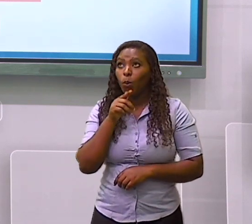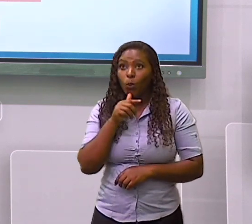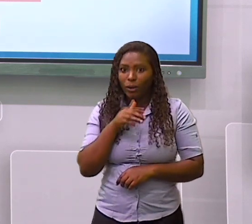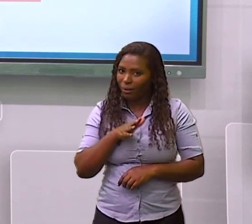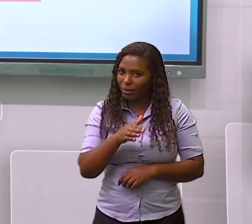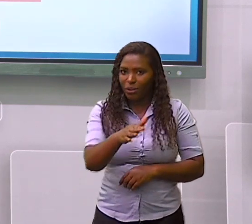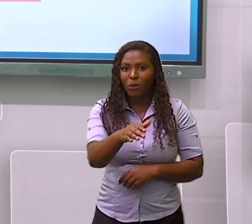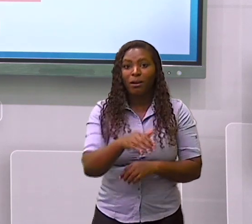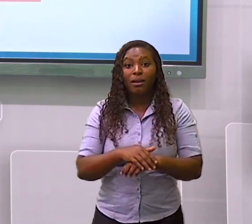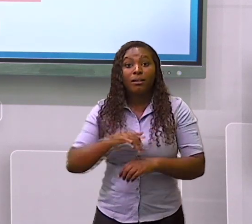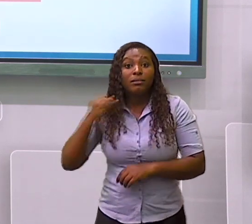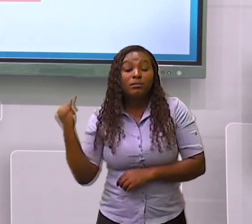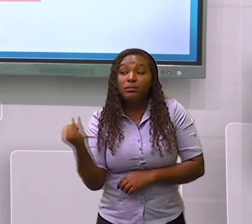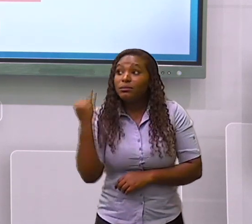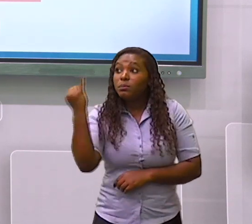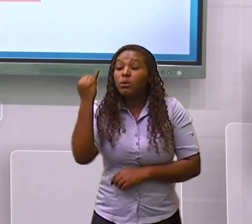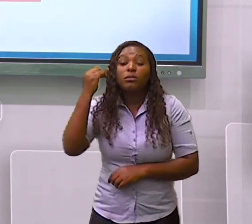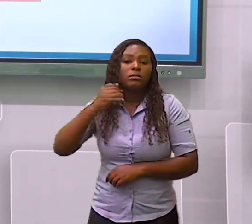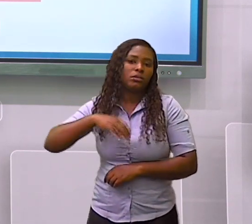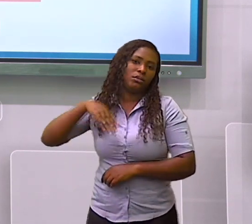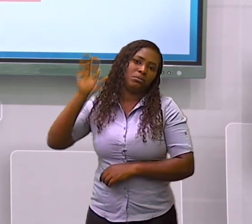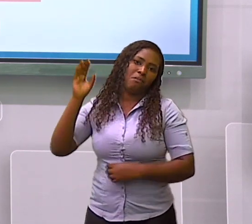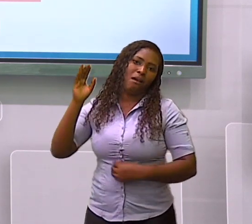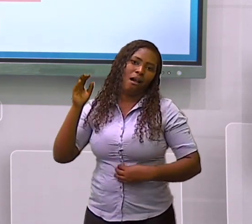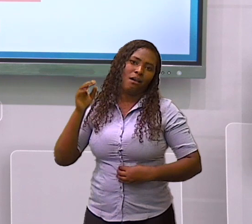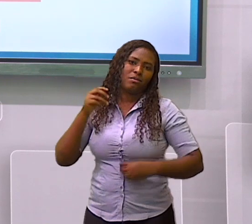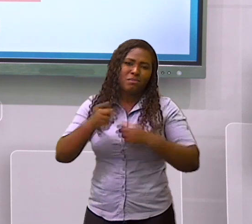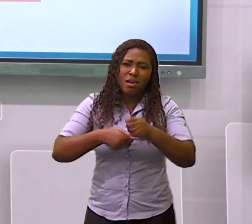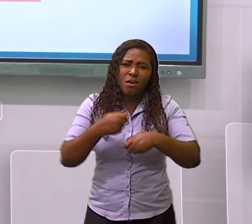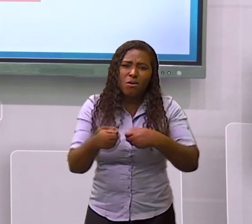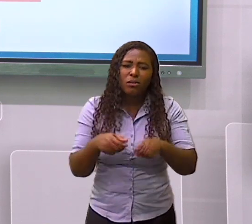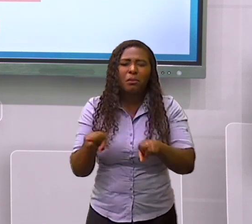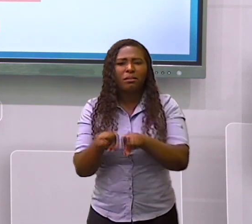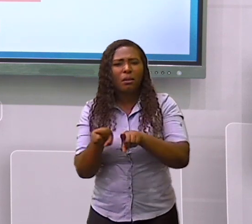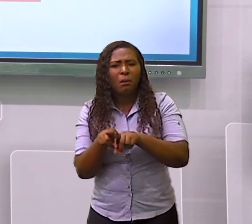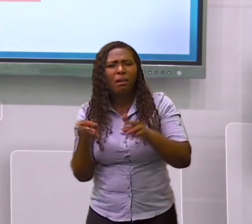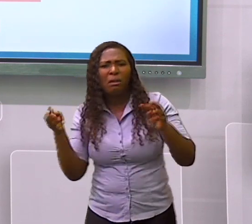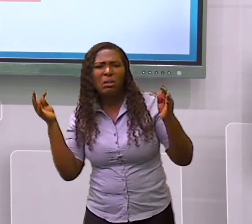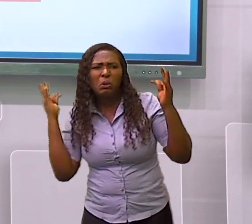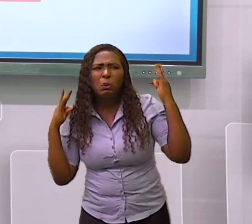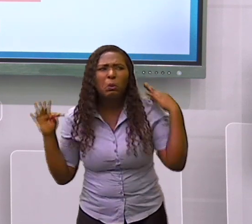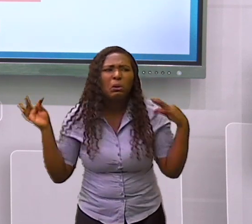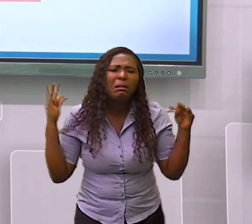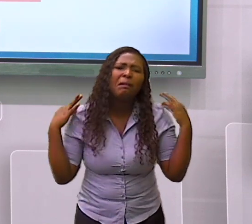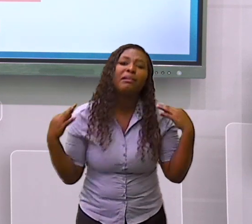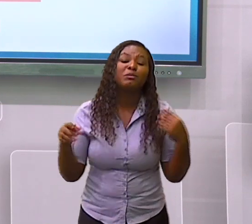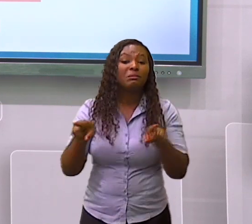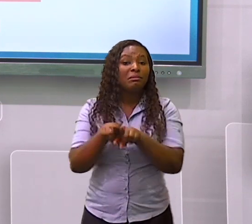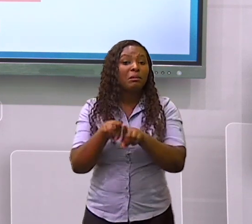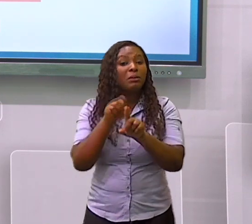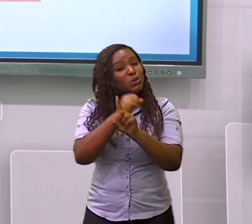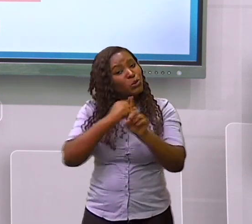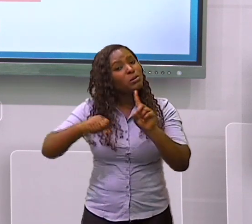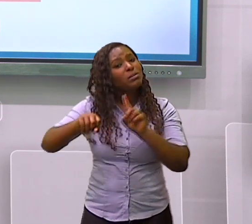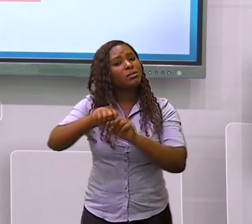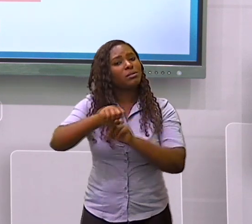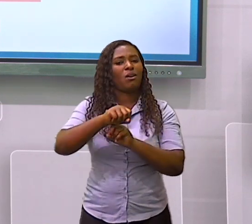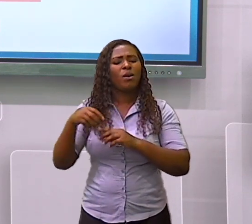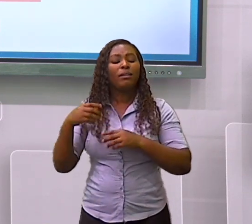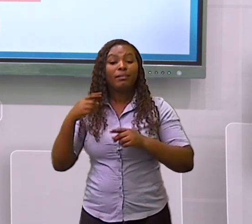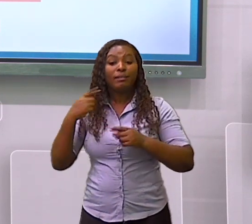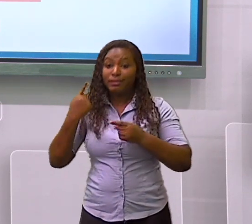turística, social, para a nossa cidade e também para as cidades ribeirinhas por onde este rio